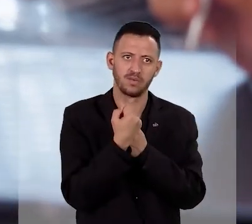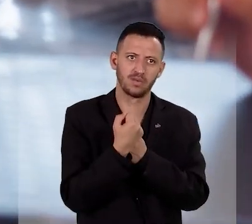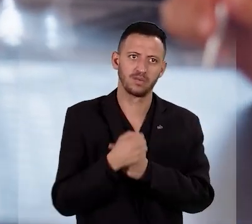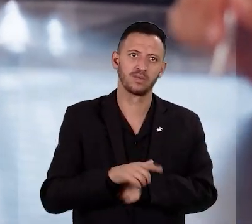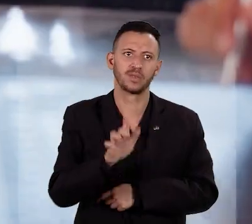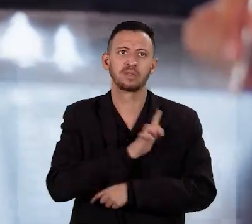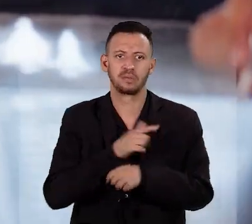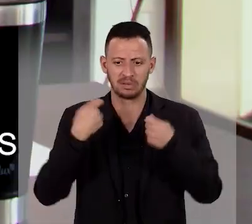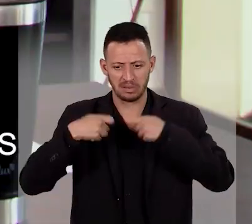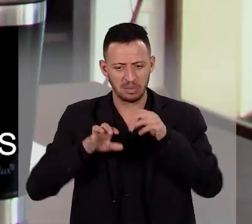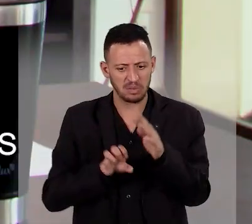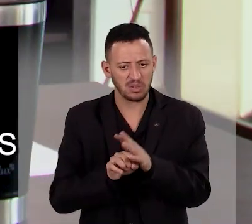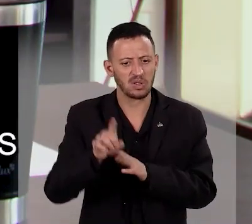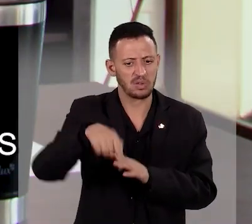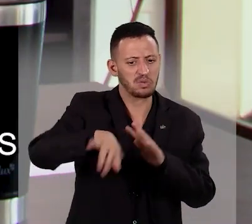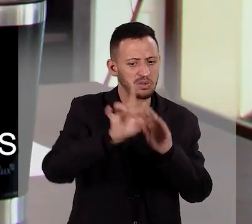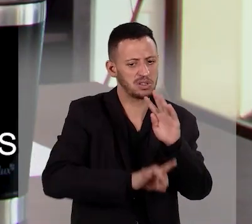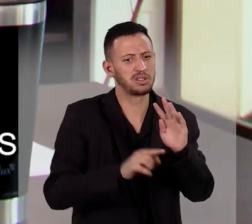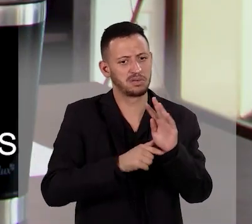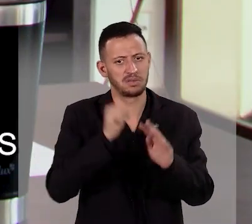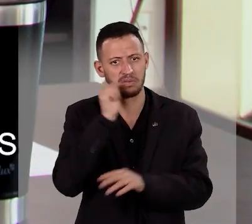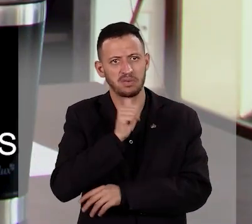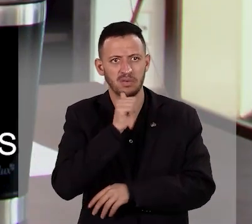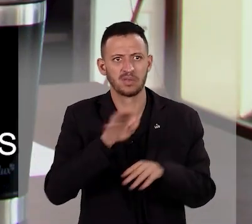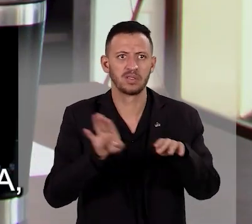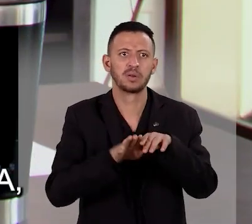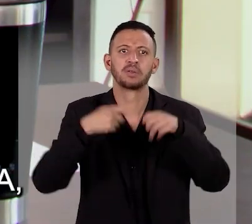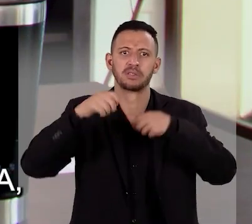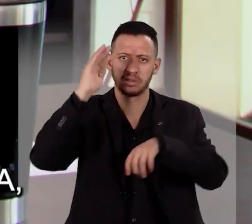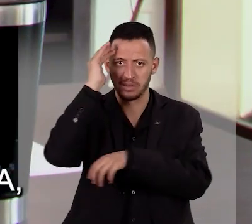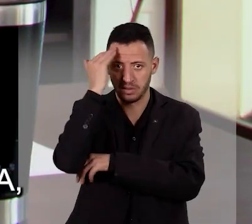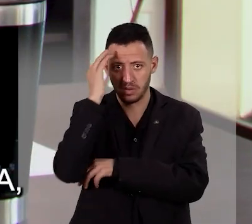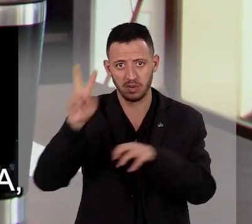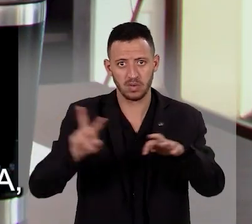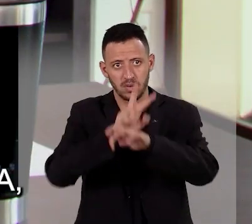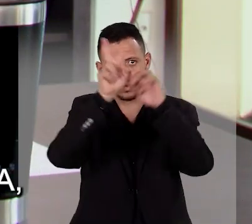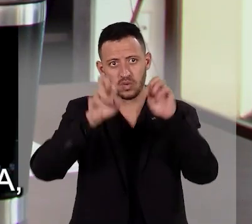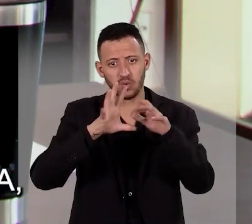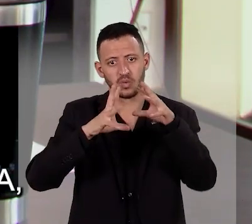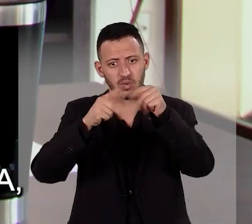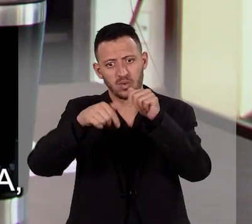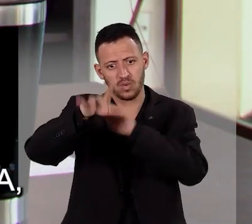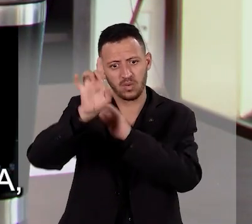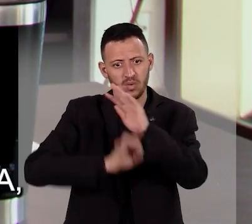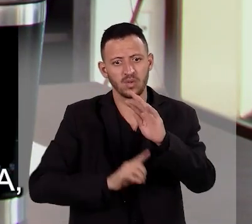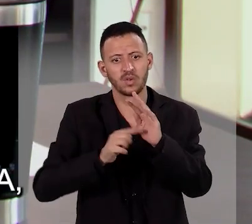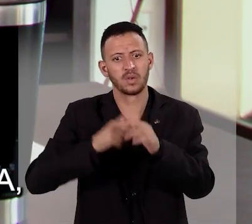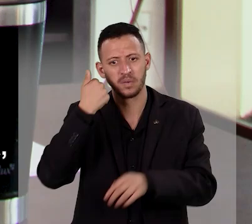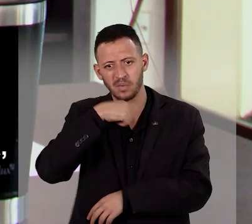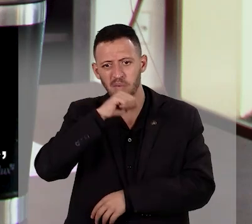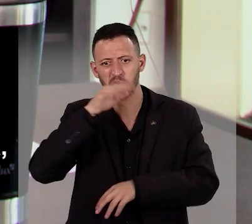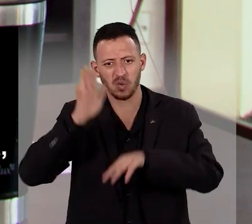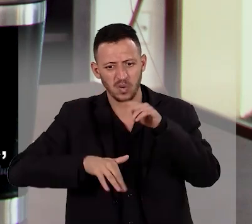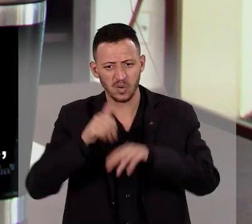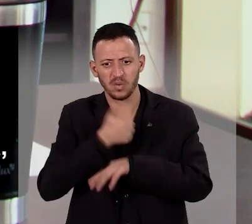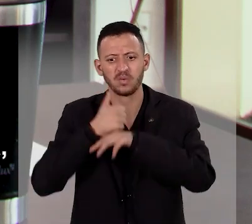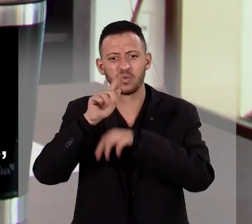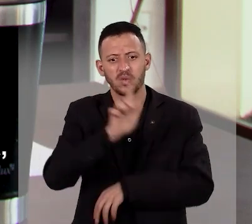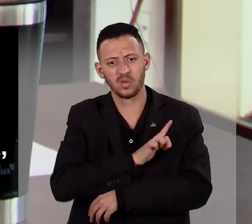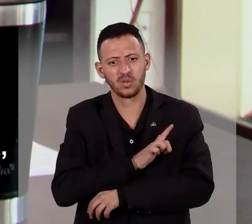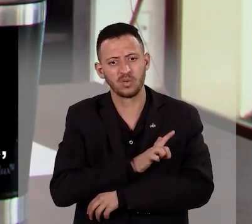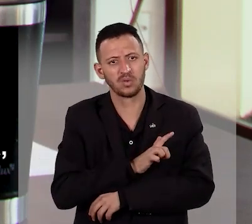e sociedade. Elas têm que buscar os direitos delas, que elas têm que entender sobre todos os direitos que ela, como mãe,